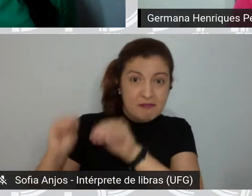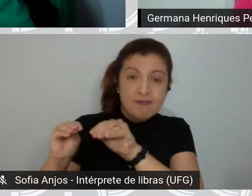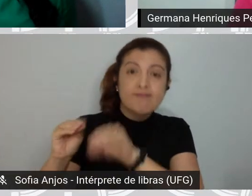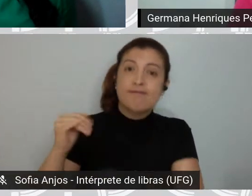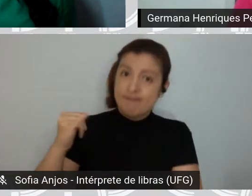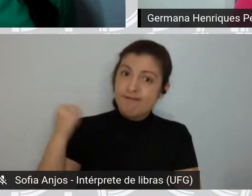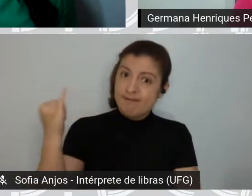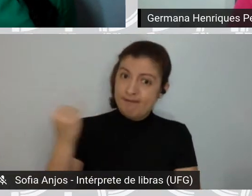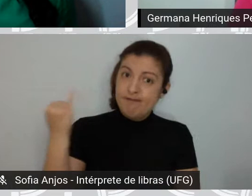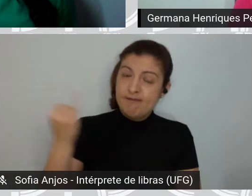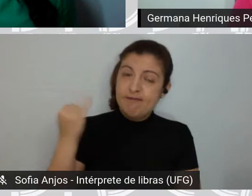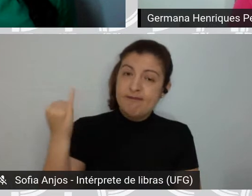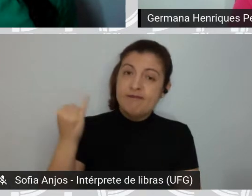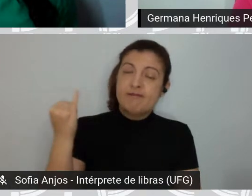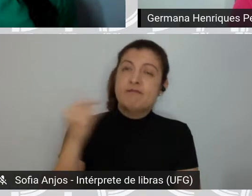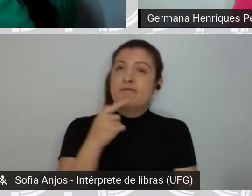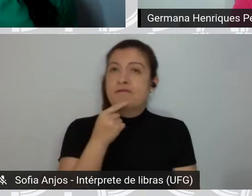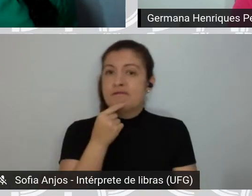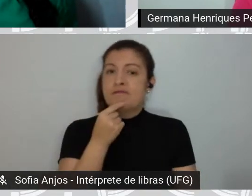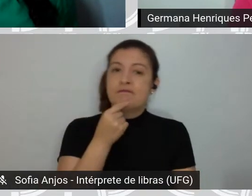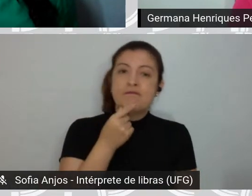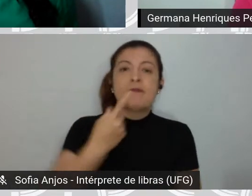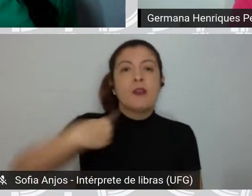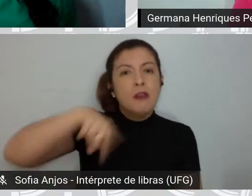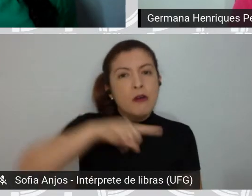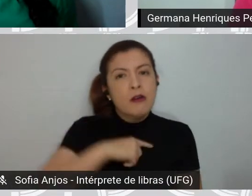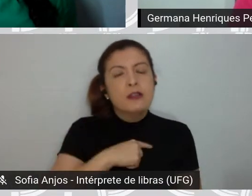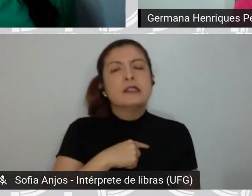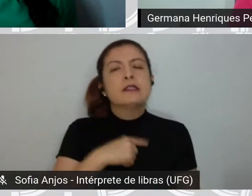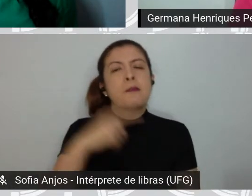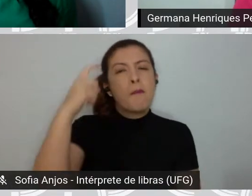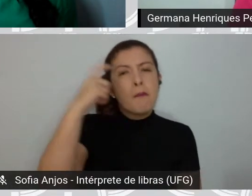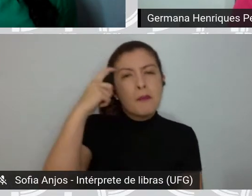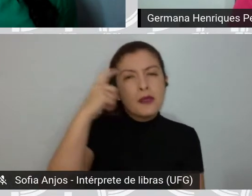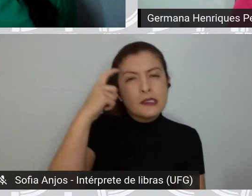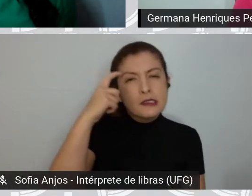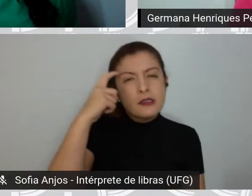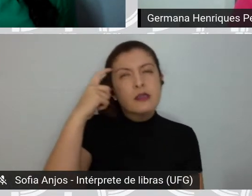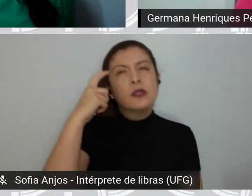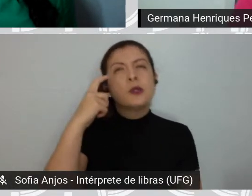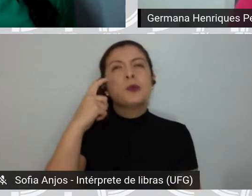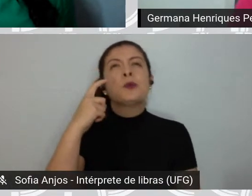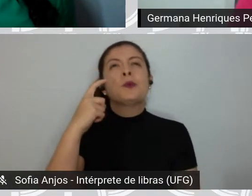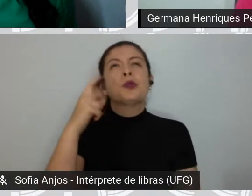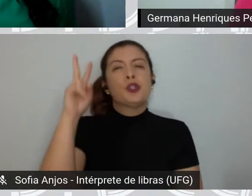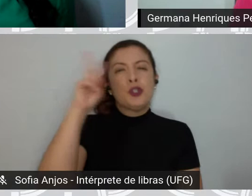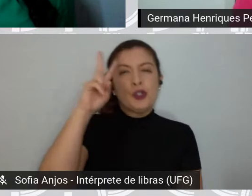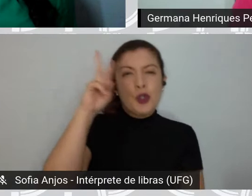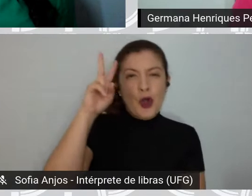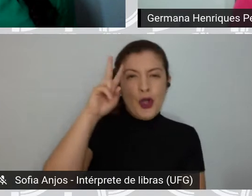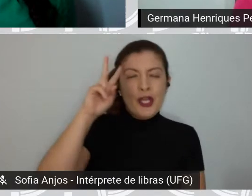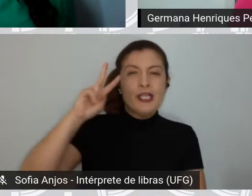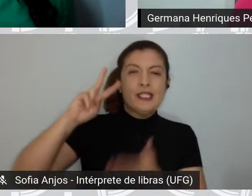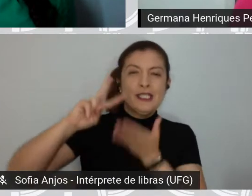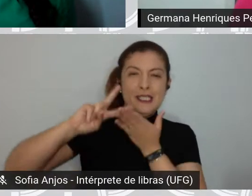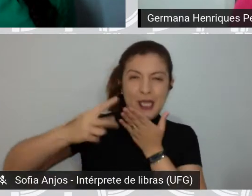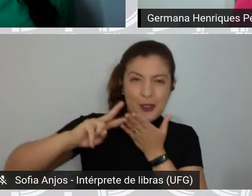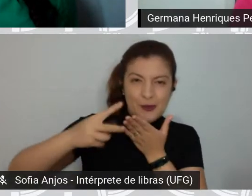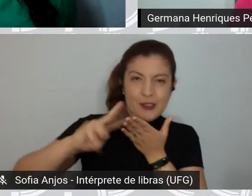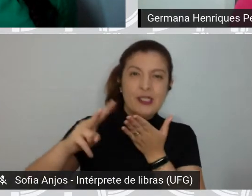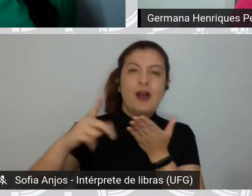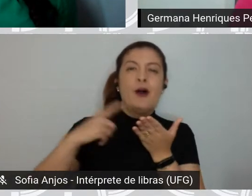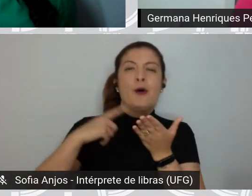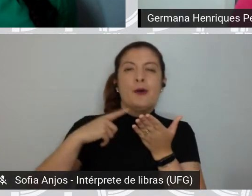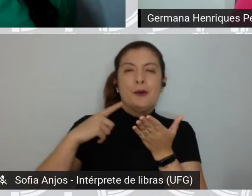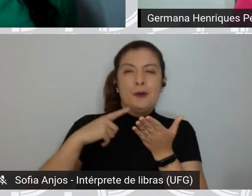uma história da tradução que seja inclusiva, que seja plurissignificativa, que seja